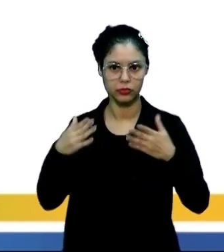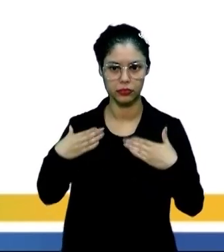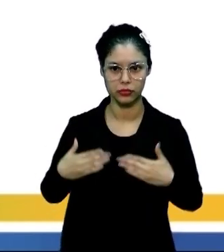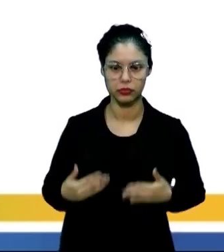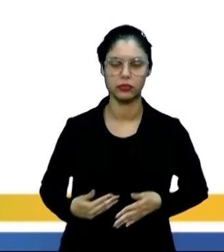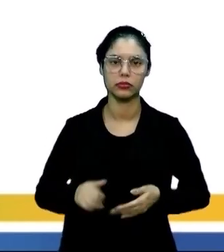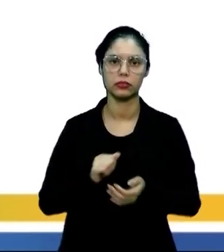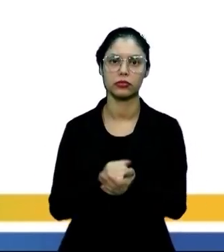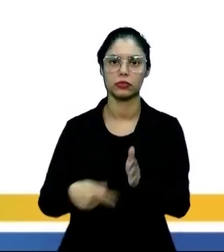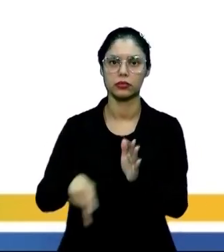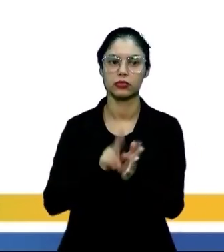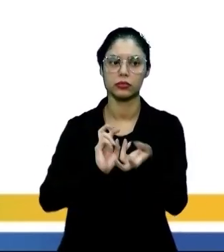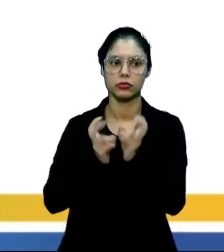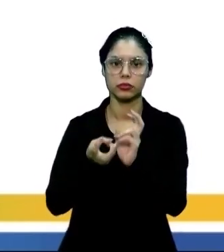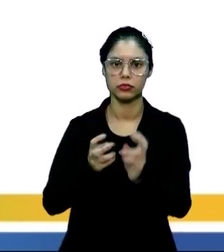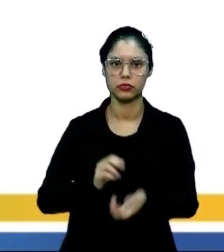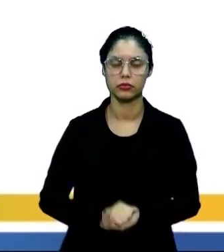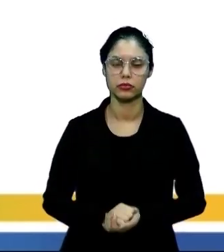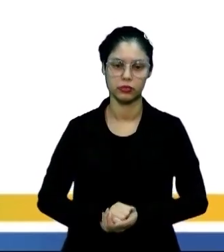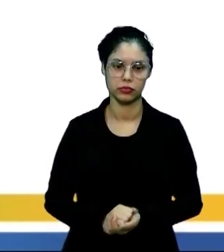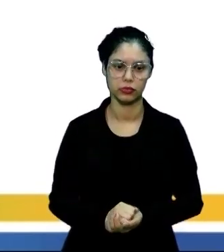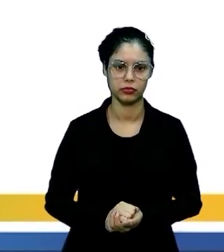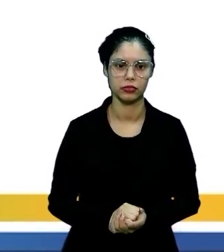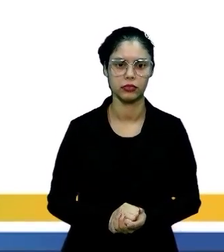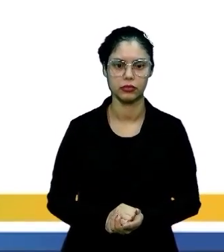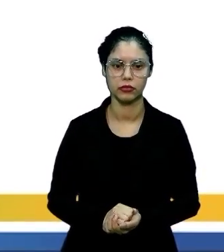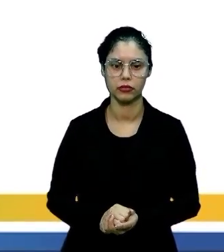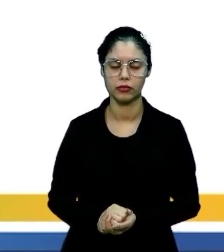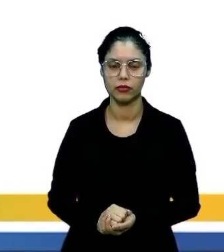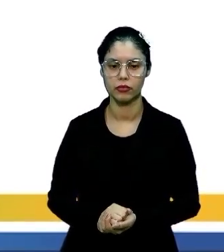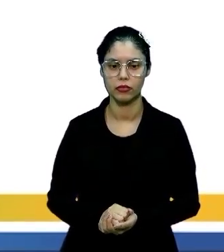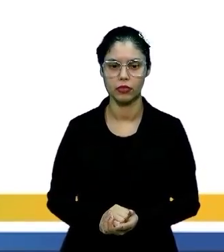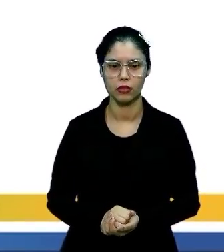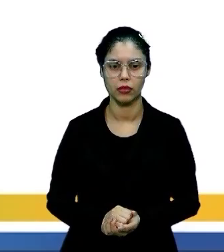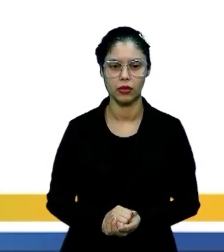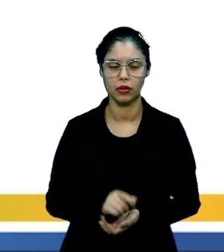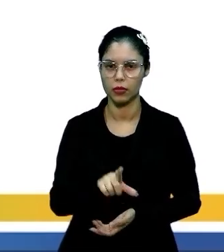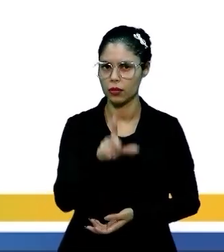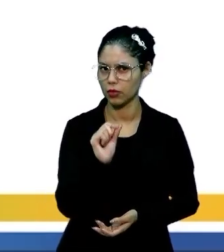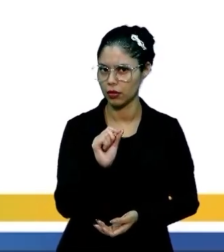do corpo em seus rituais. Seria essa a alternativa correta?